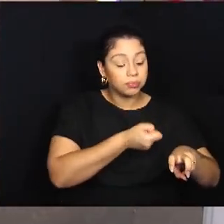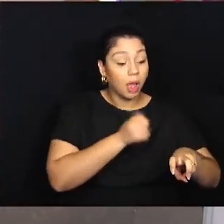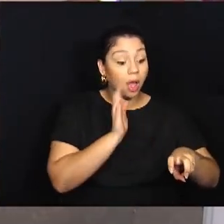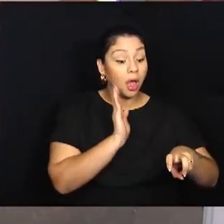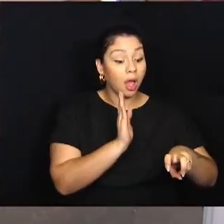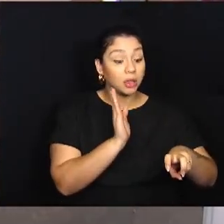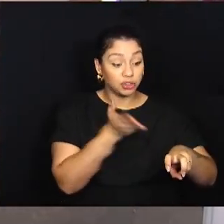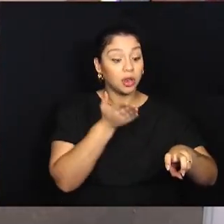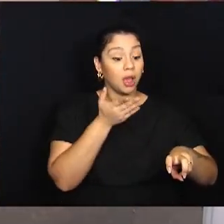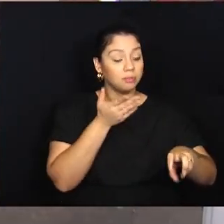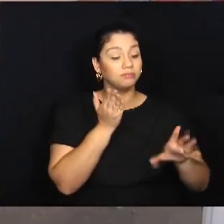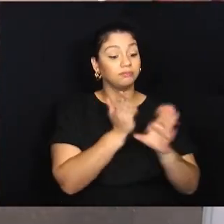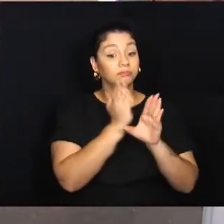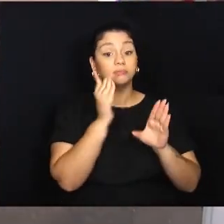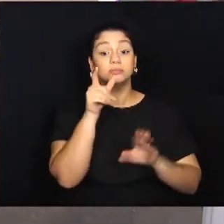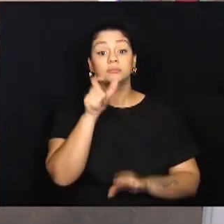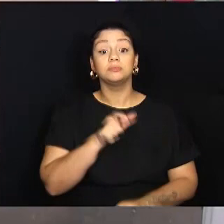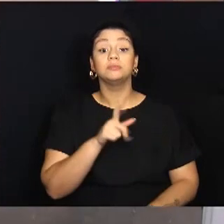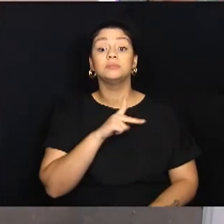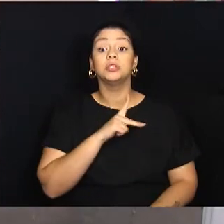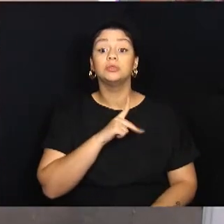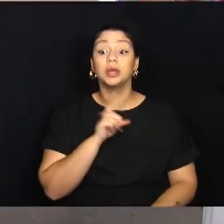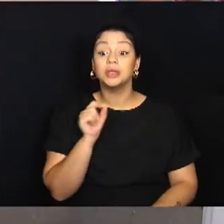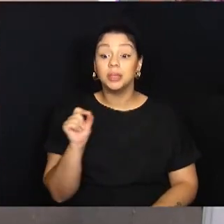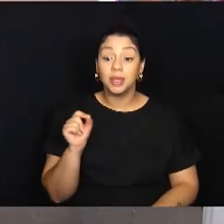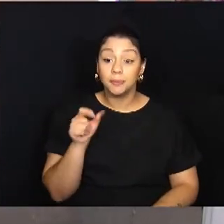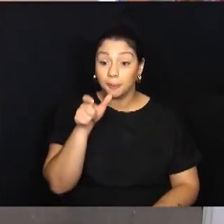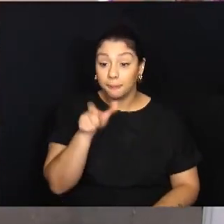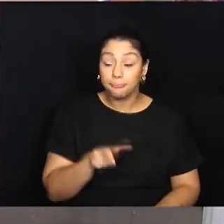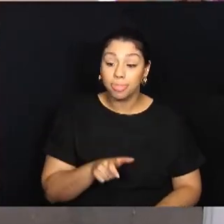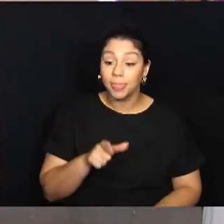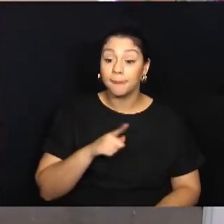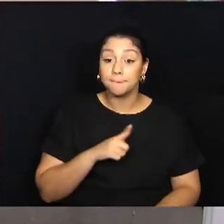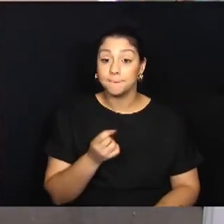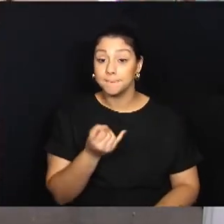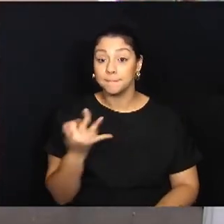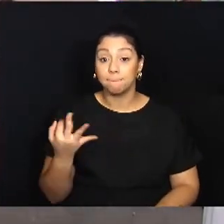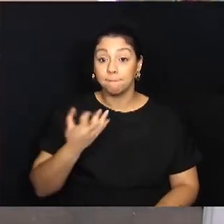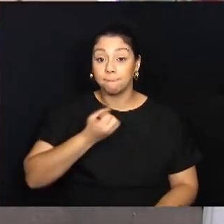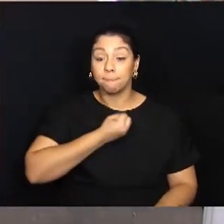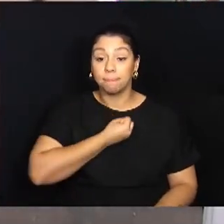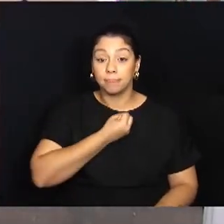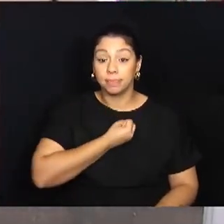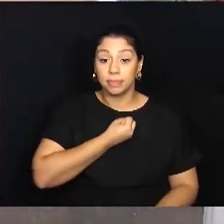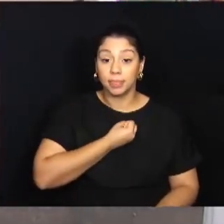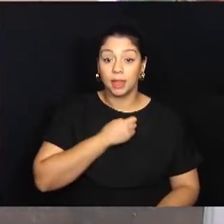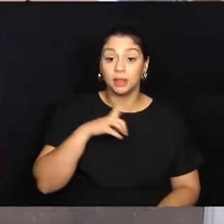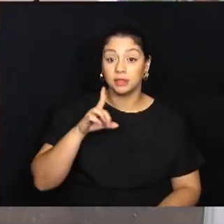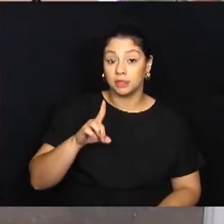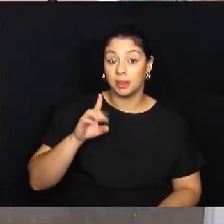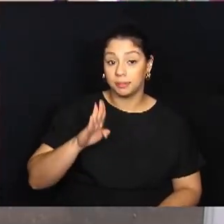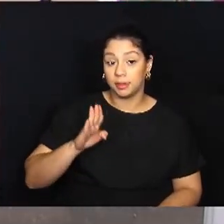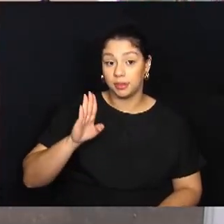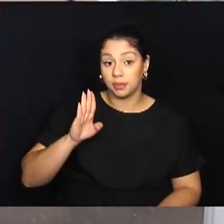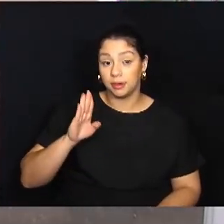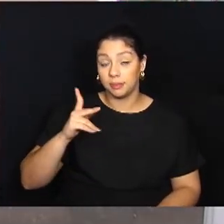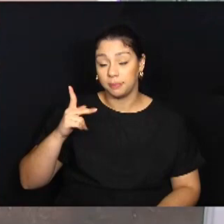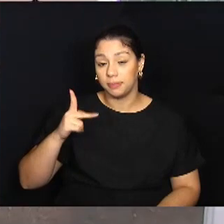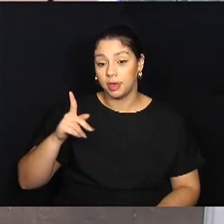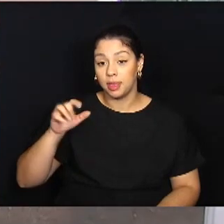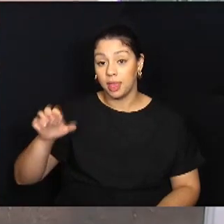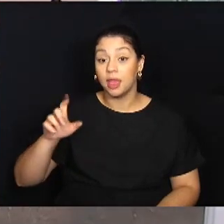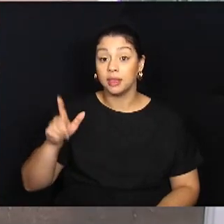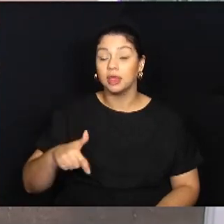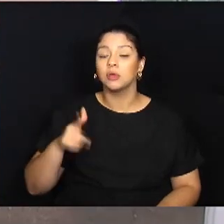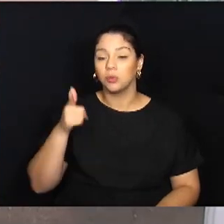proprietário. Então, vai aparecer uma numeração, um código numérico, que o DPBE tem um banco de dados, e através disso a gente consegue